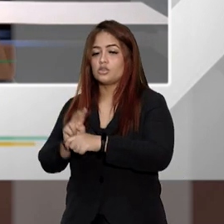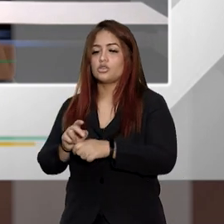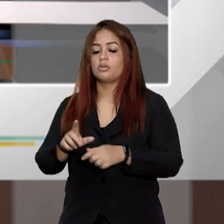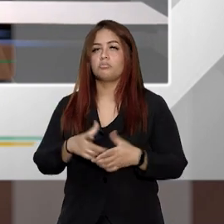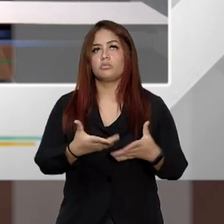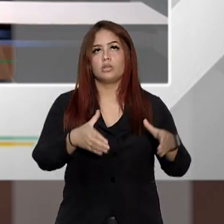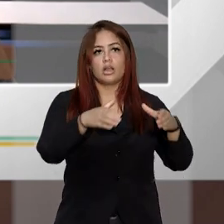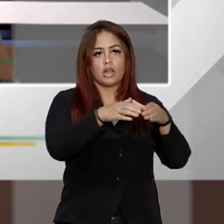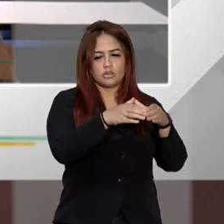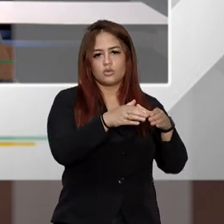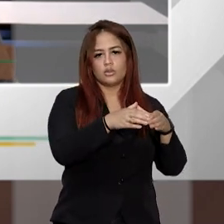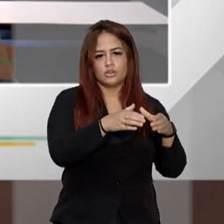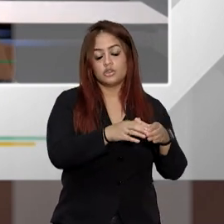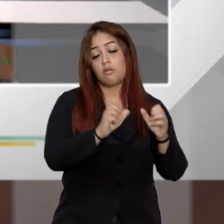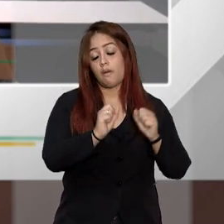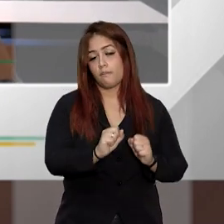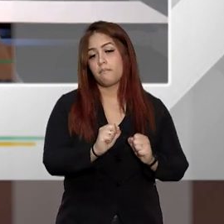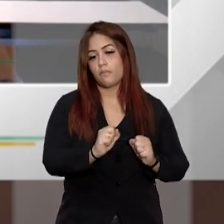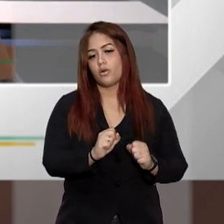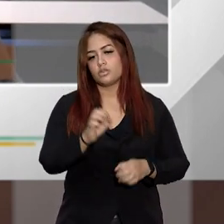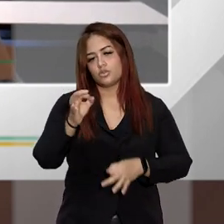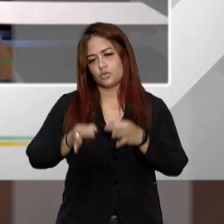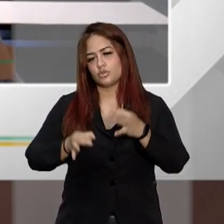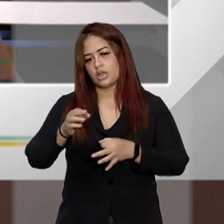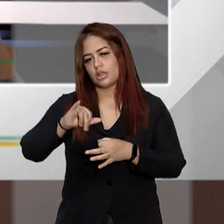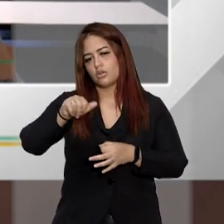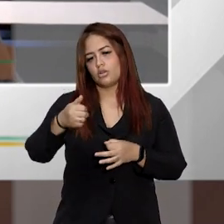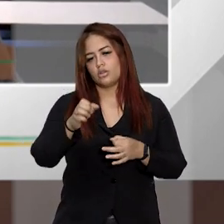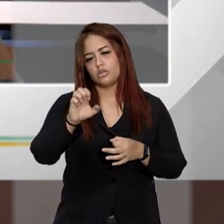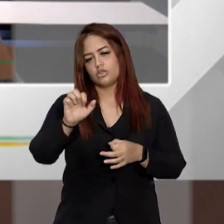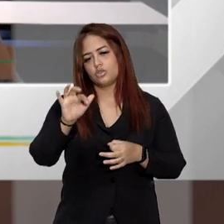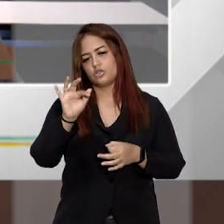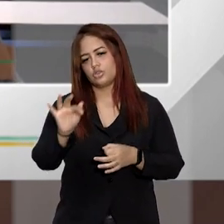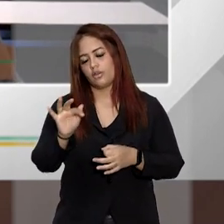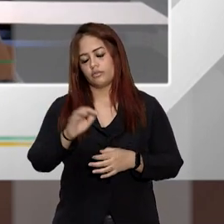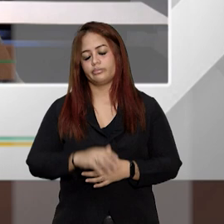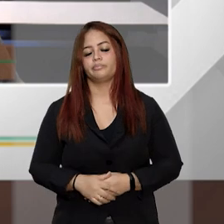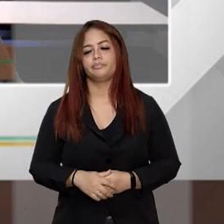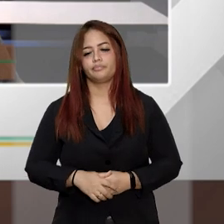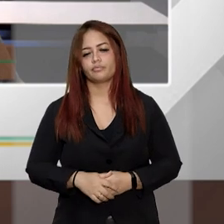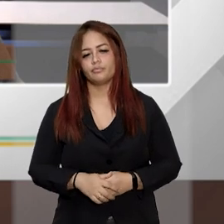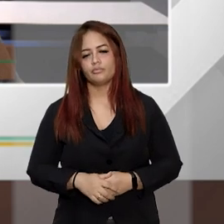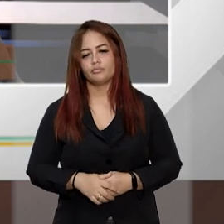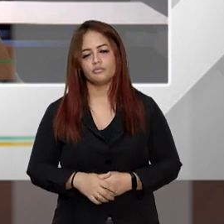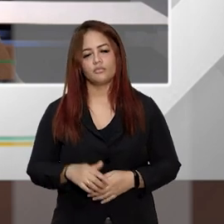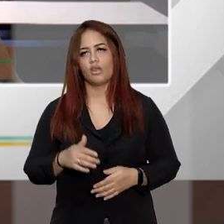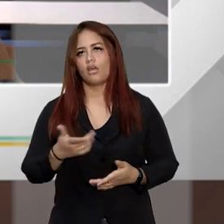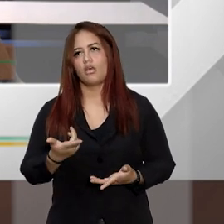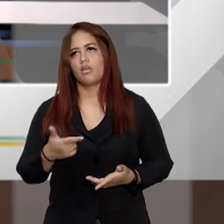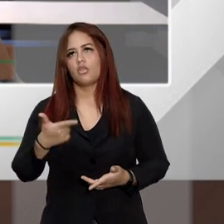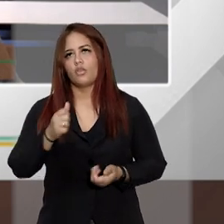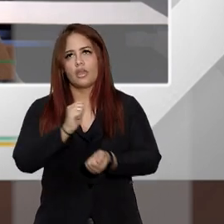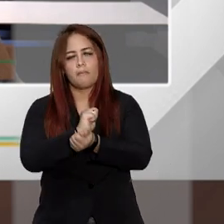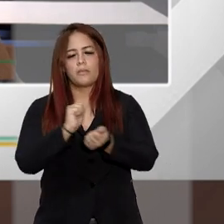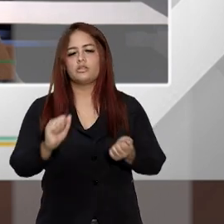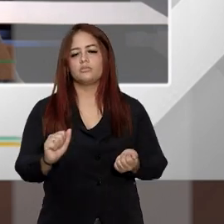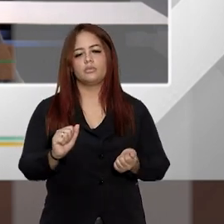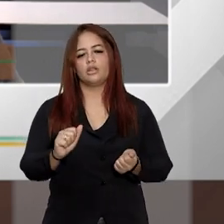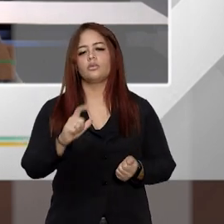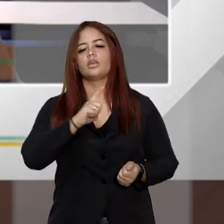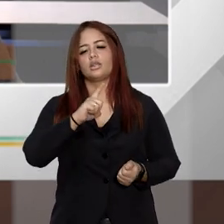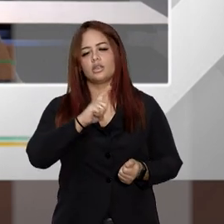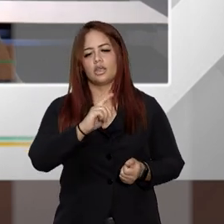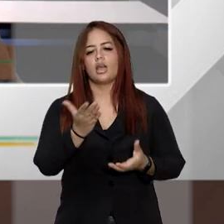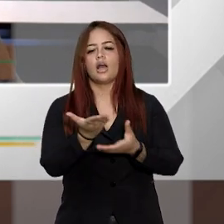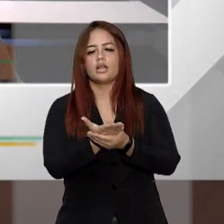uma ação coletiva, ela pode ser julgada nos juizados especiais federais. Nada impede que haja uma